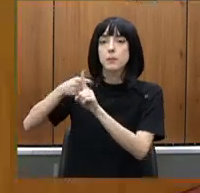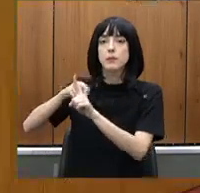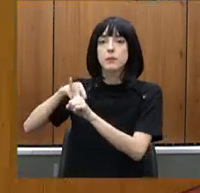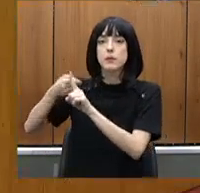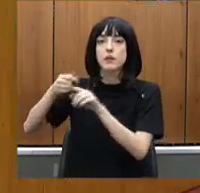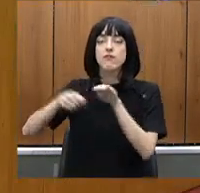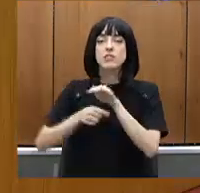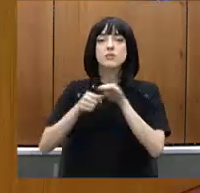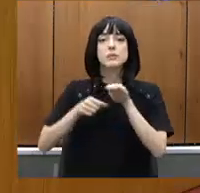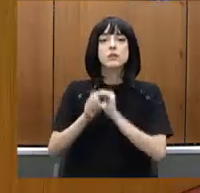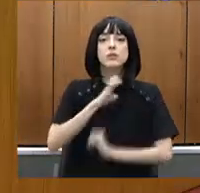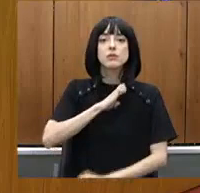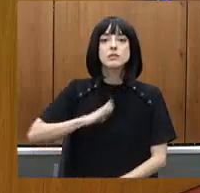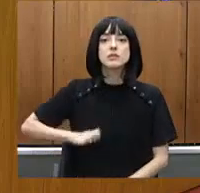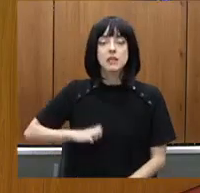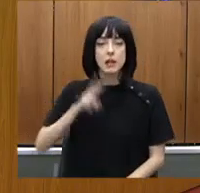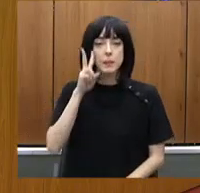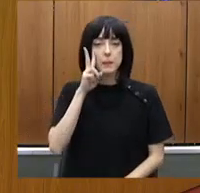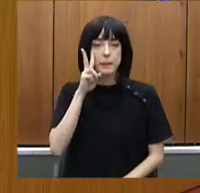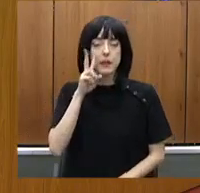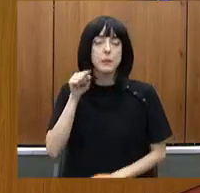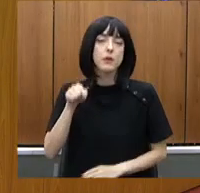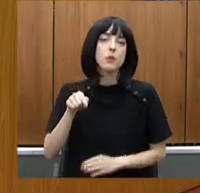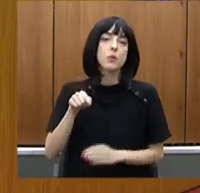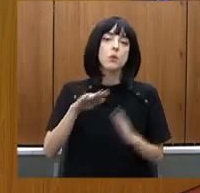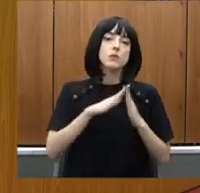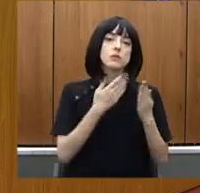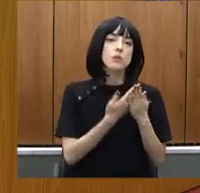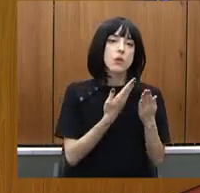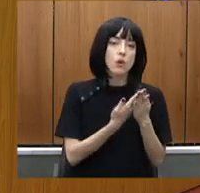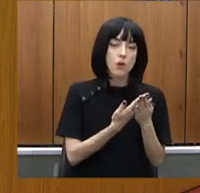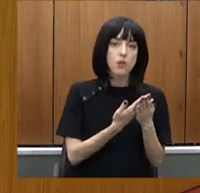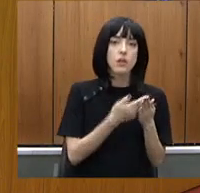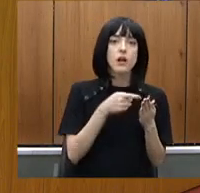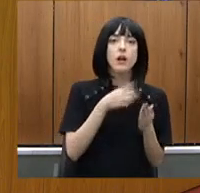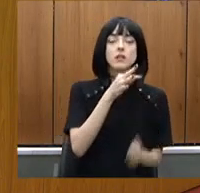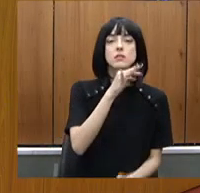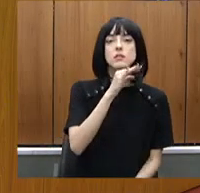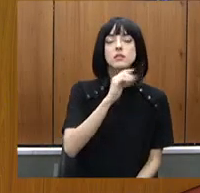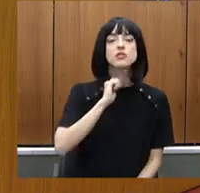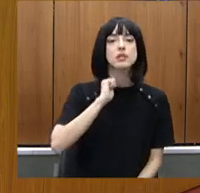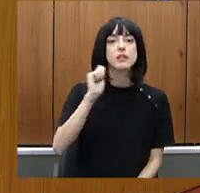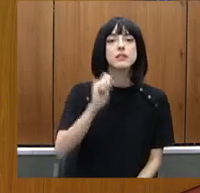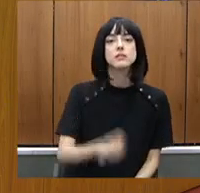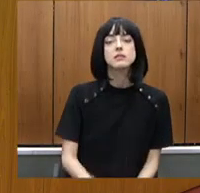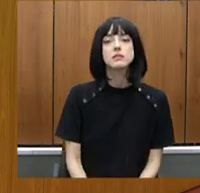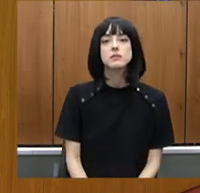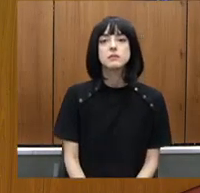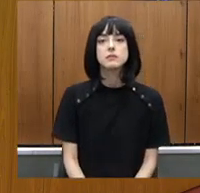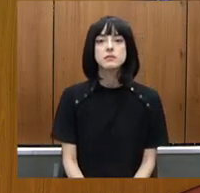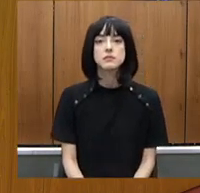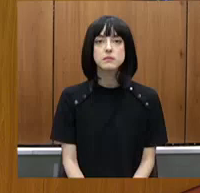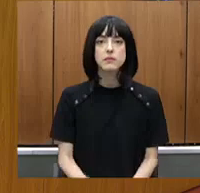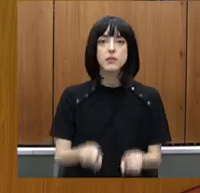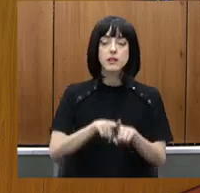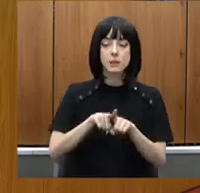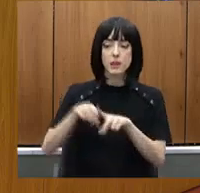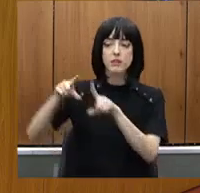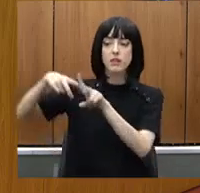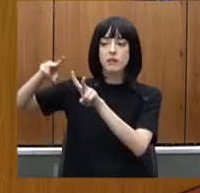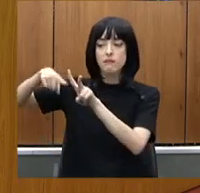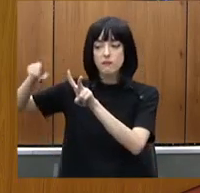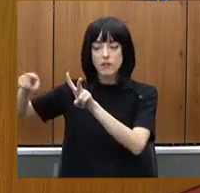do Colégio Tiradentes foram mais de 220 milhões a parte do é da Vale a gente